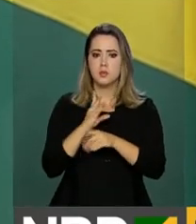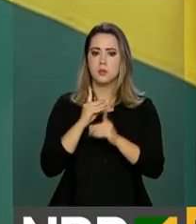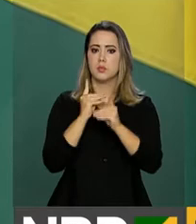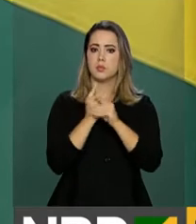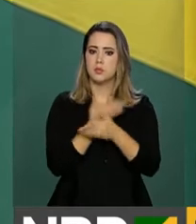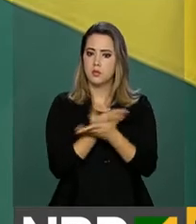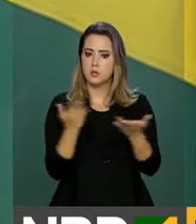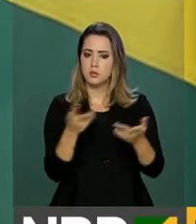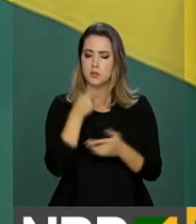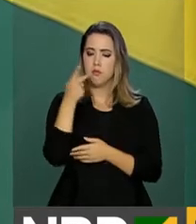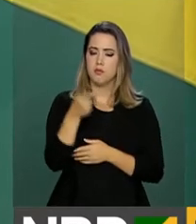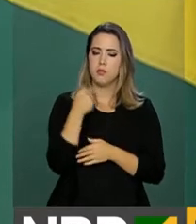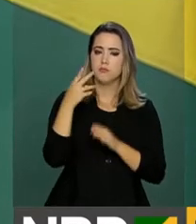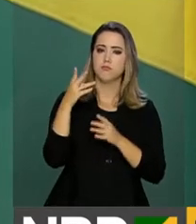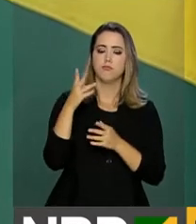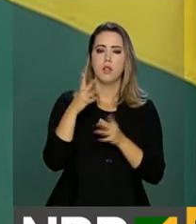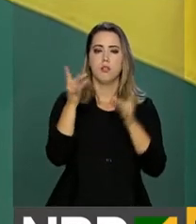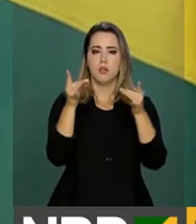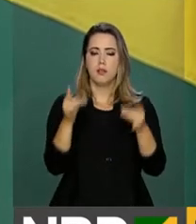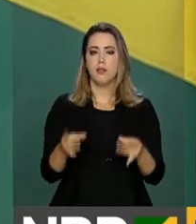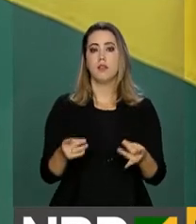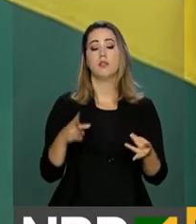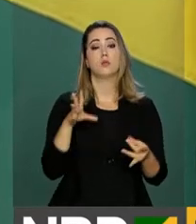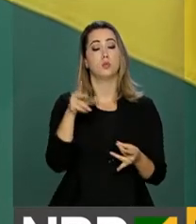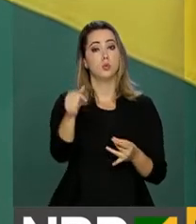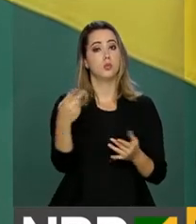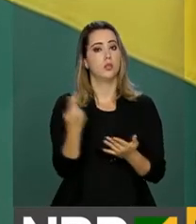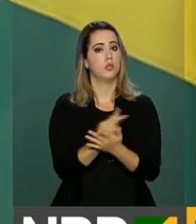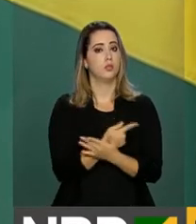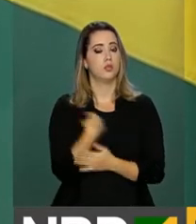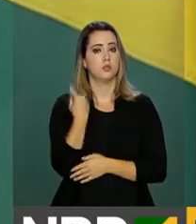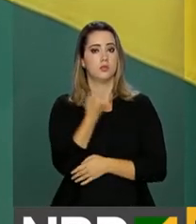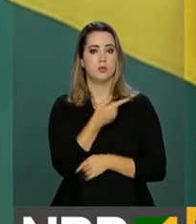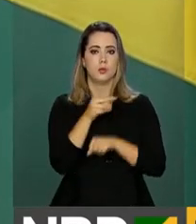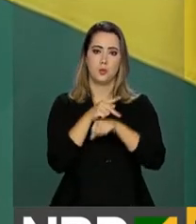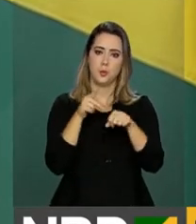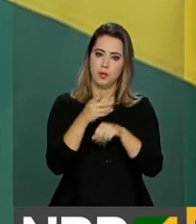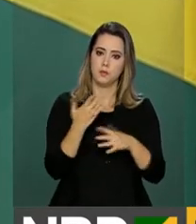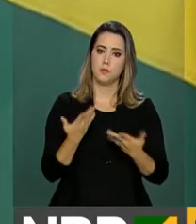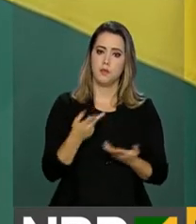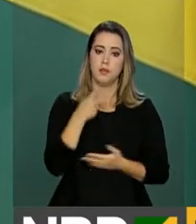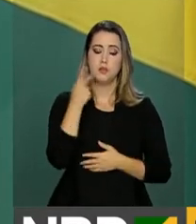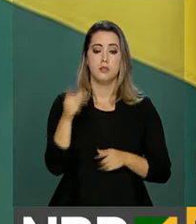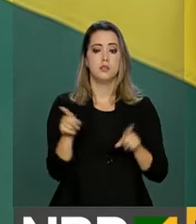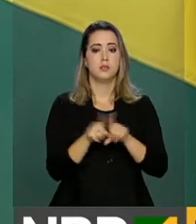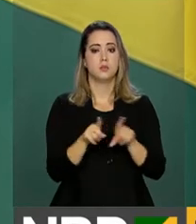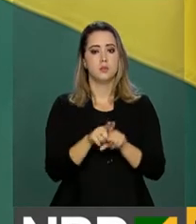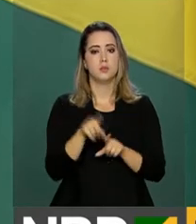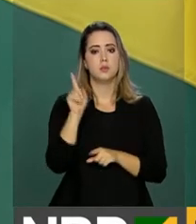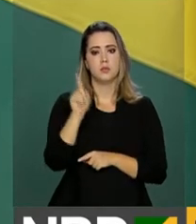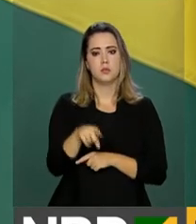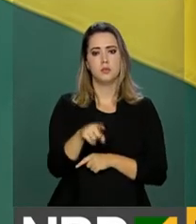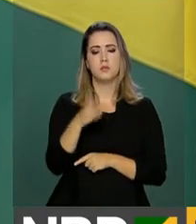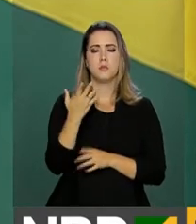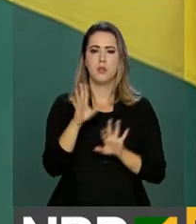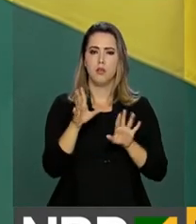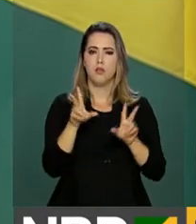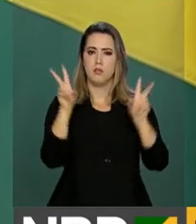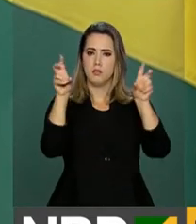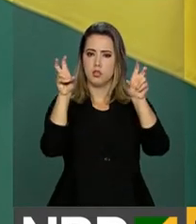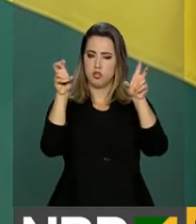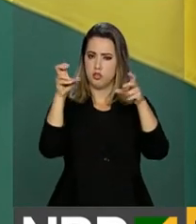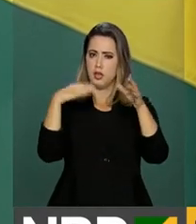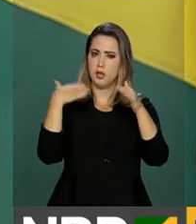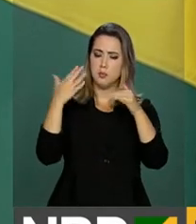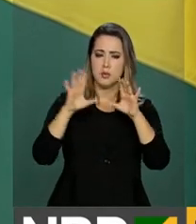assim um breve relato de tudo aquilo que está acontecendo no país ressalta até interessante eu falei aqui de temas mais